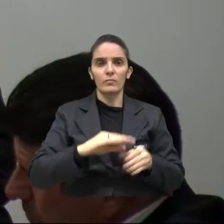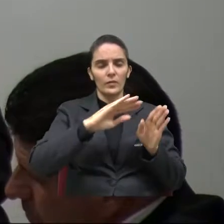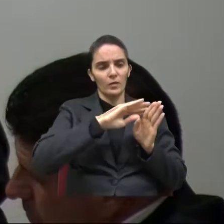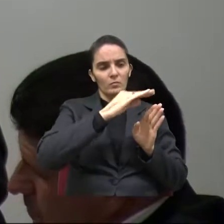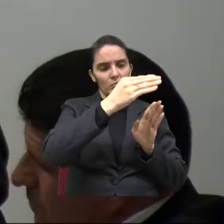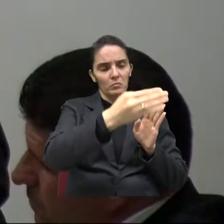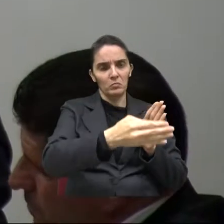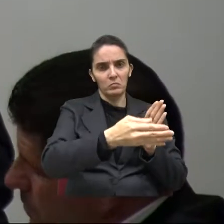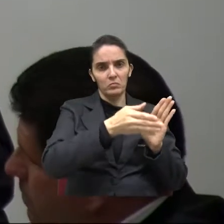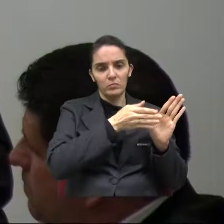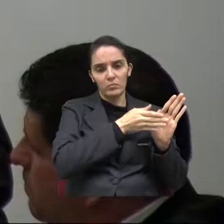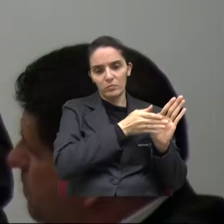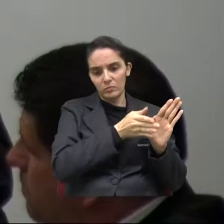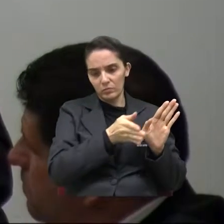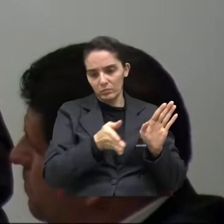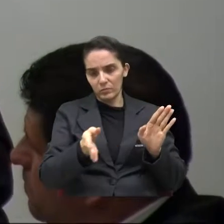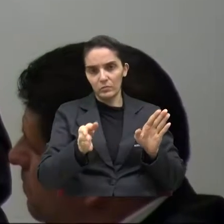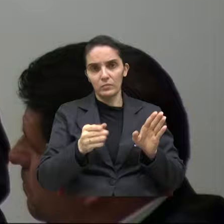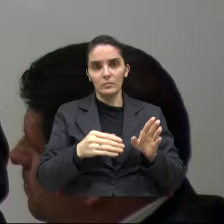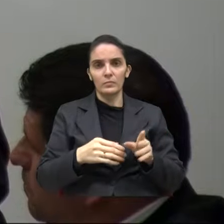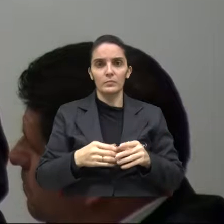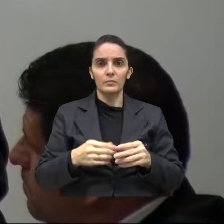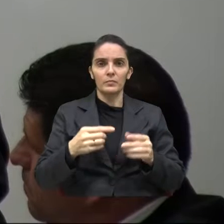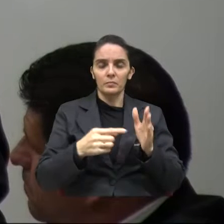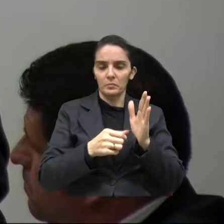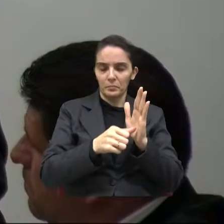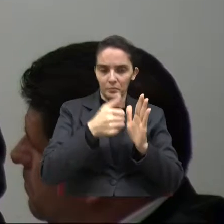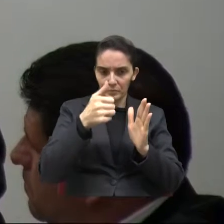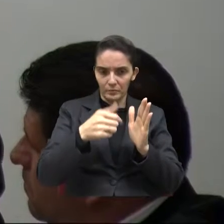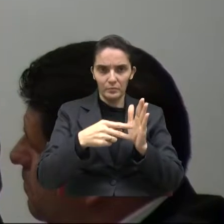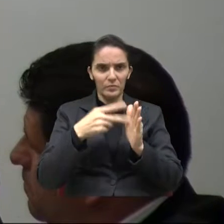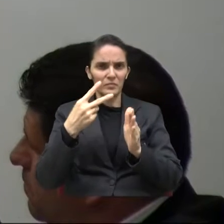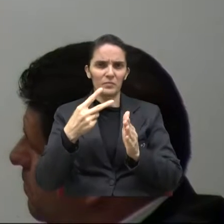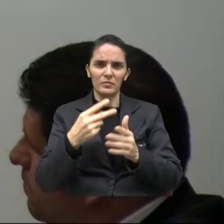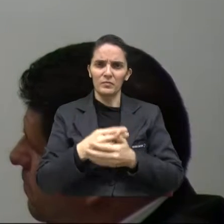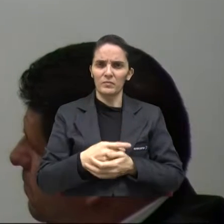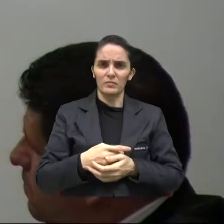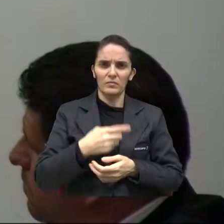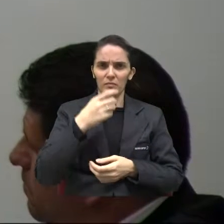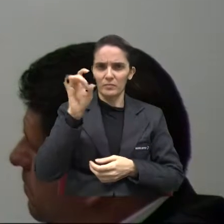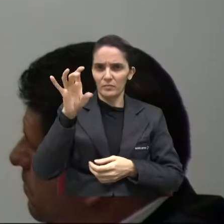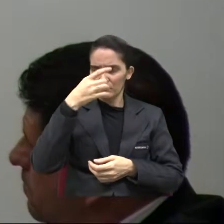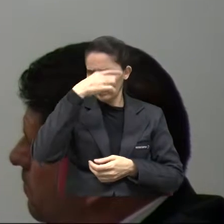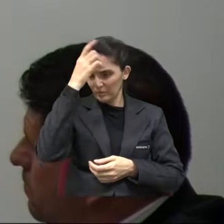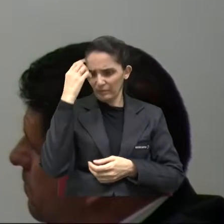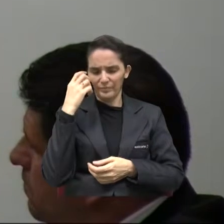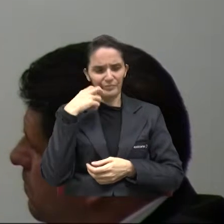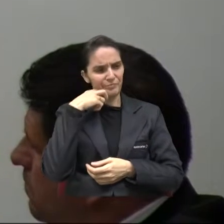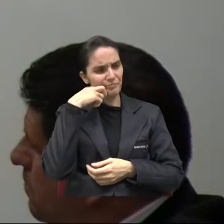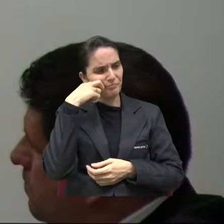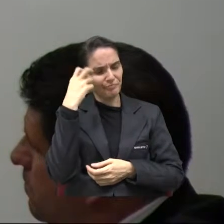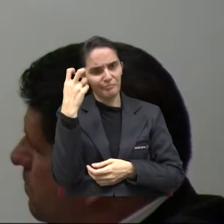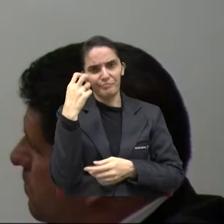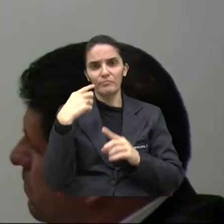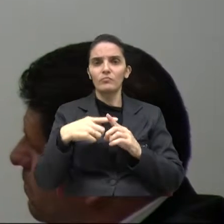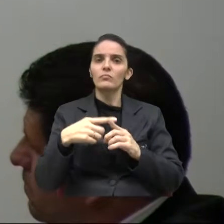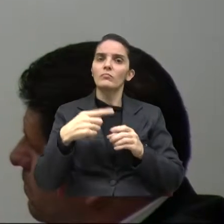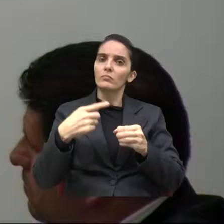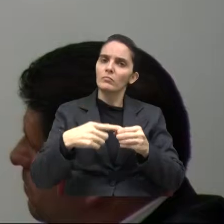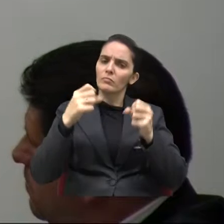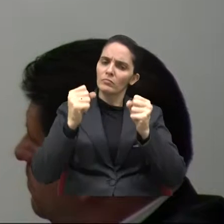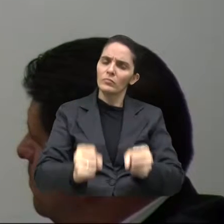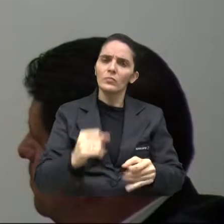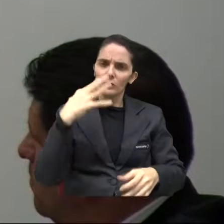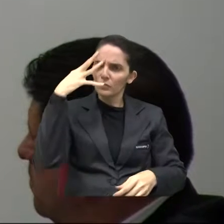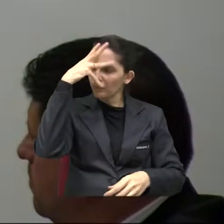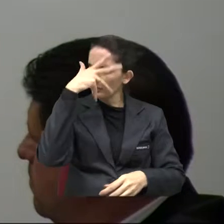aqui na primeira, quando entramos na segunda. Eu me sinto envergonhado, porque a minha cidade poderia ser muito mais bonita, poderia